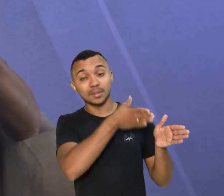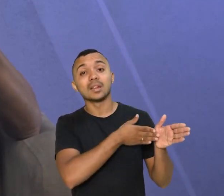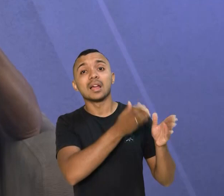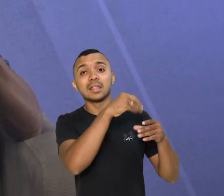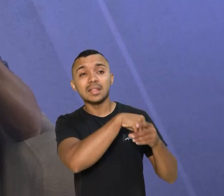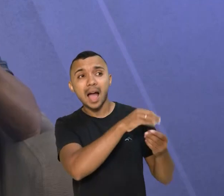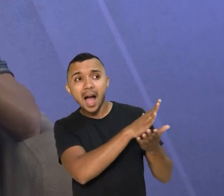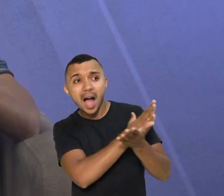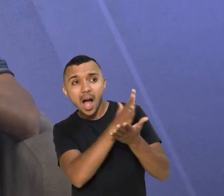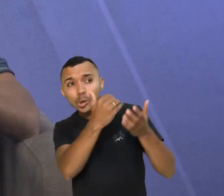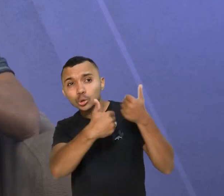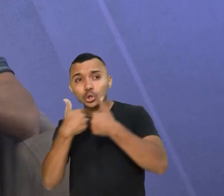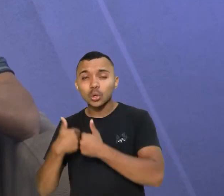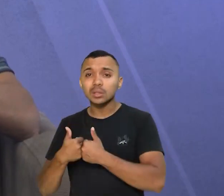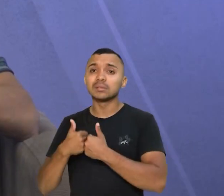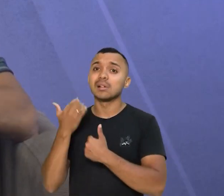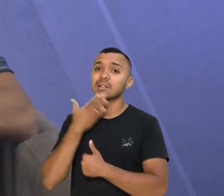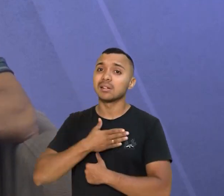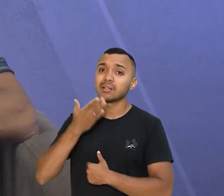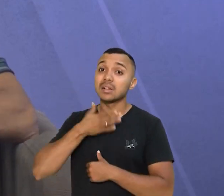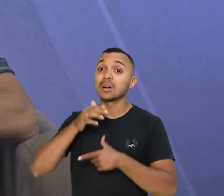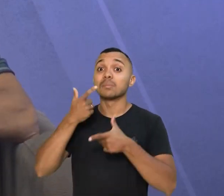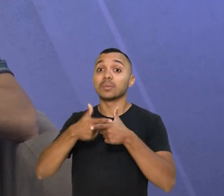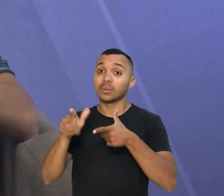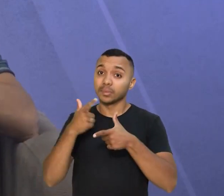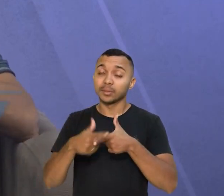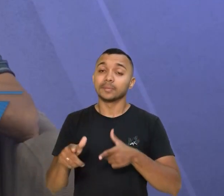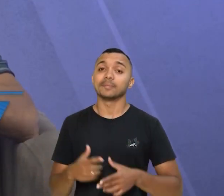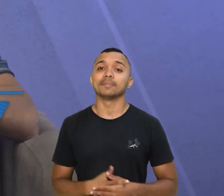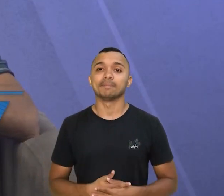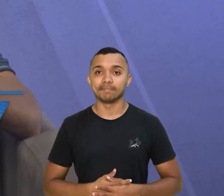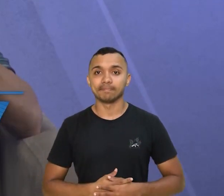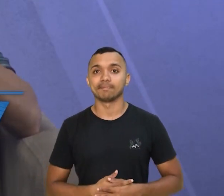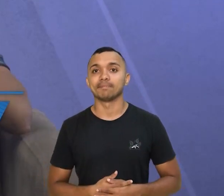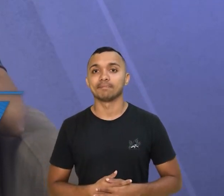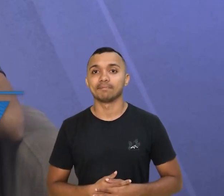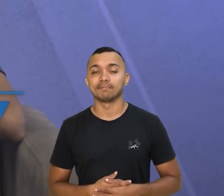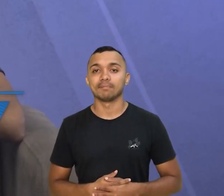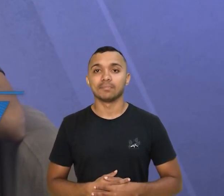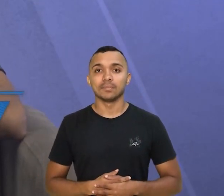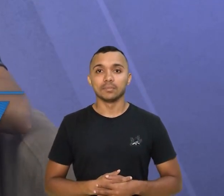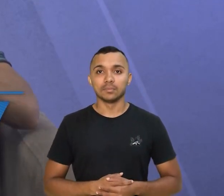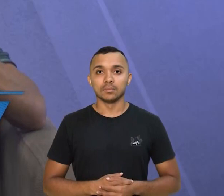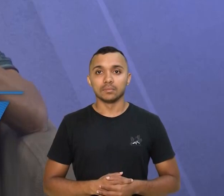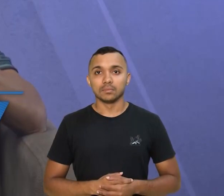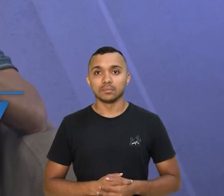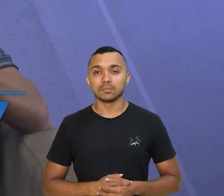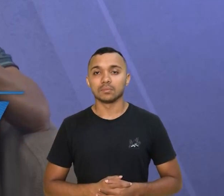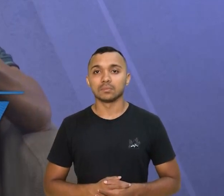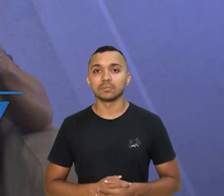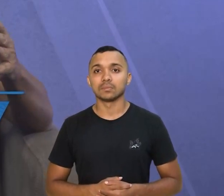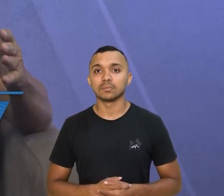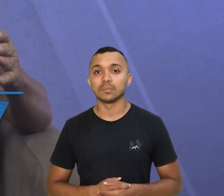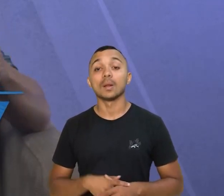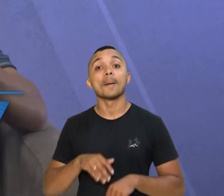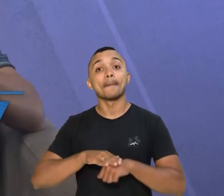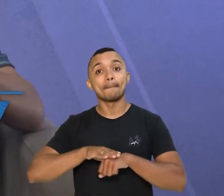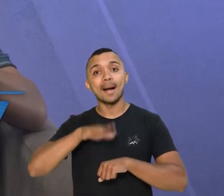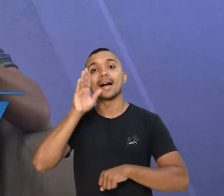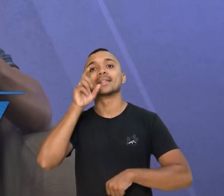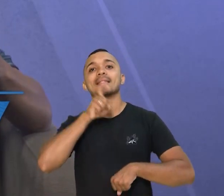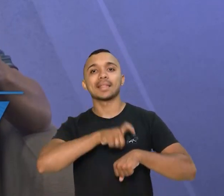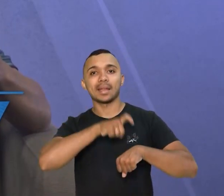elenco. Evidentemente que isso não se faz notar tanto agora, porque, ao contrário daquele início, existe mais tempo, há